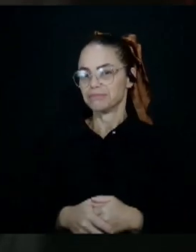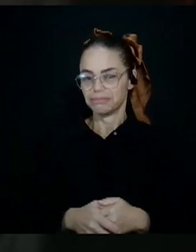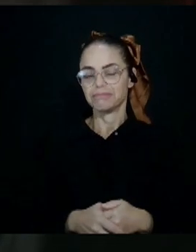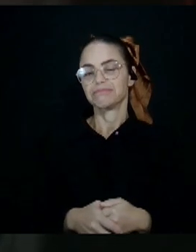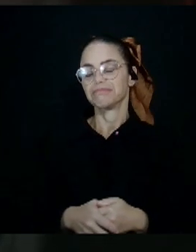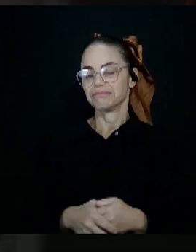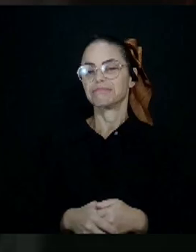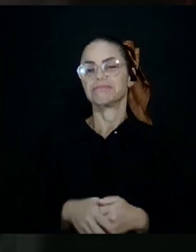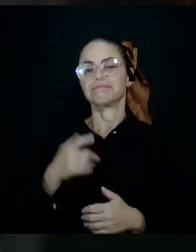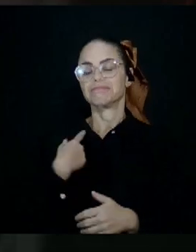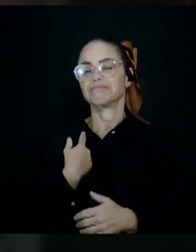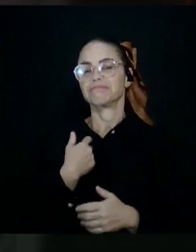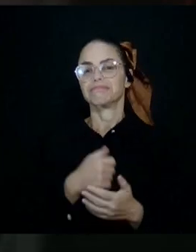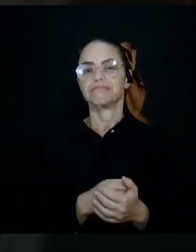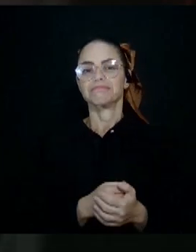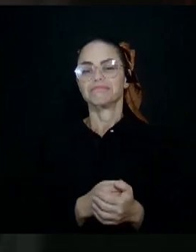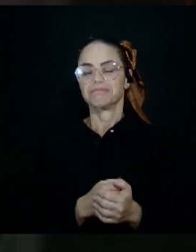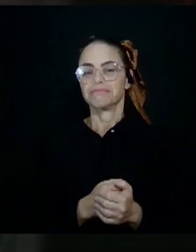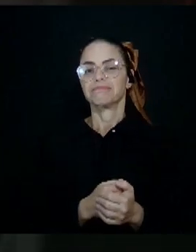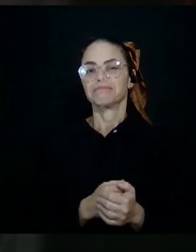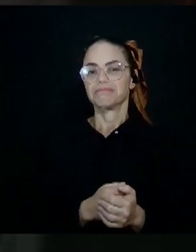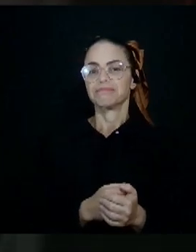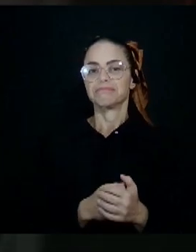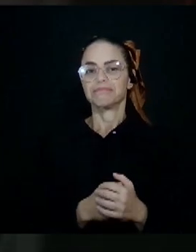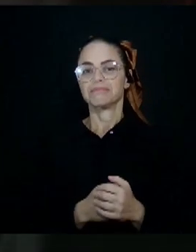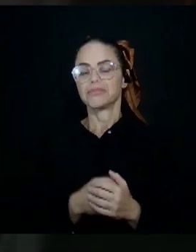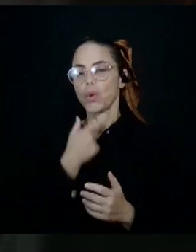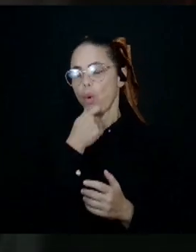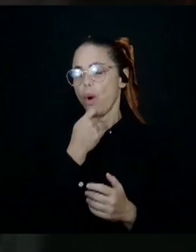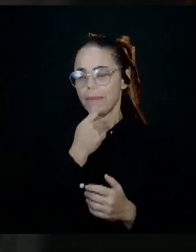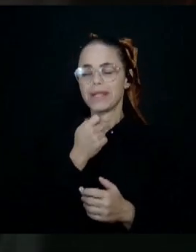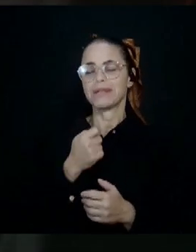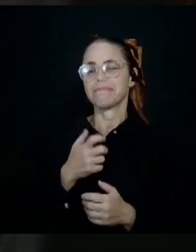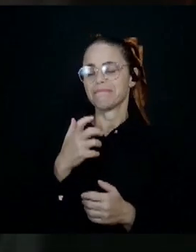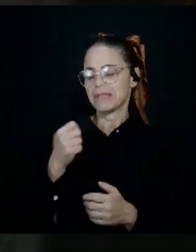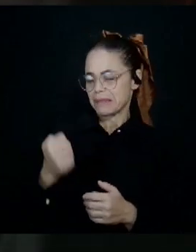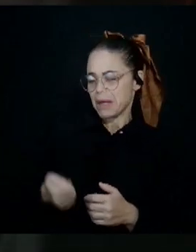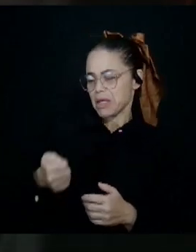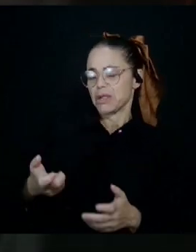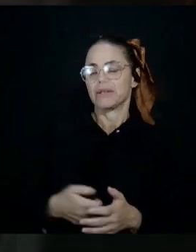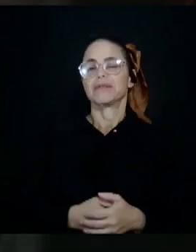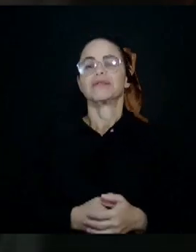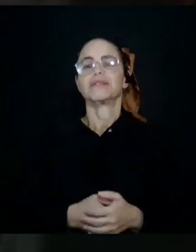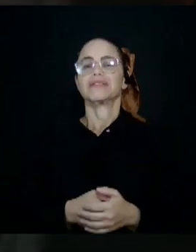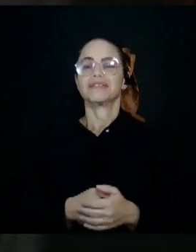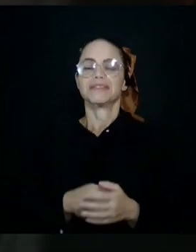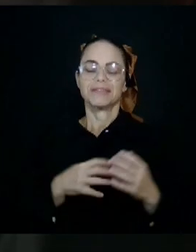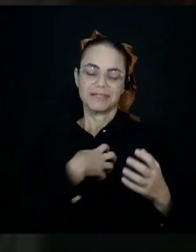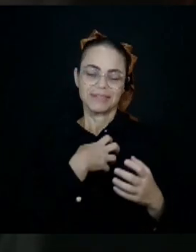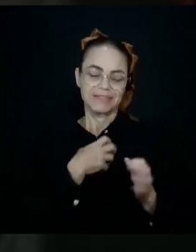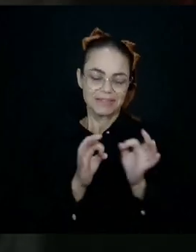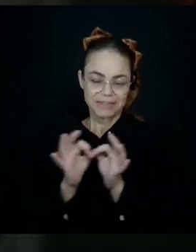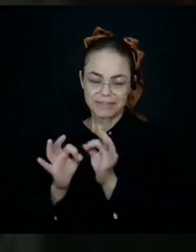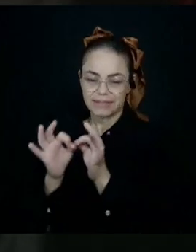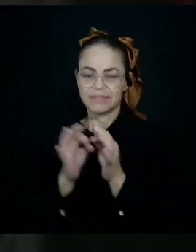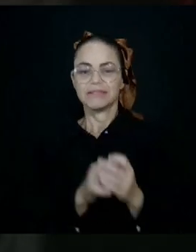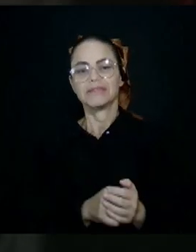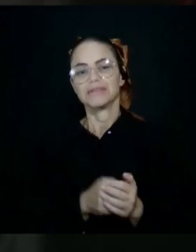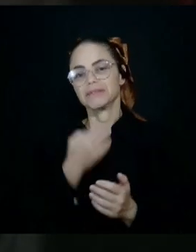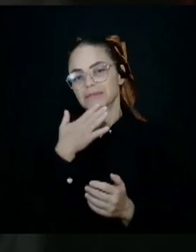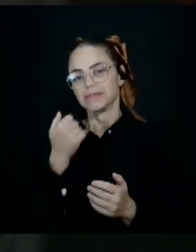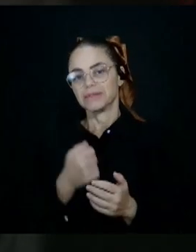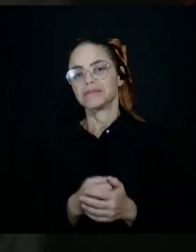trouxe, né, a gente vai com o nosso jeitinho feminino, ajustando e melhorando as coisas e a gente não